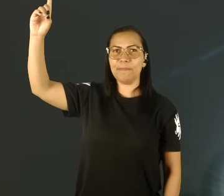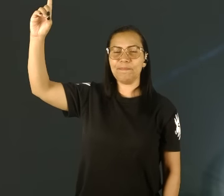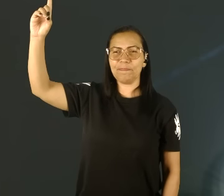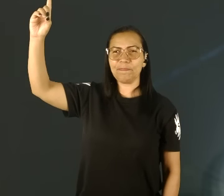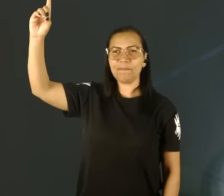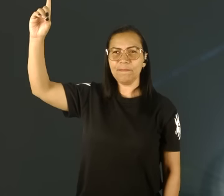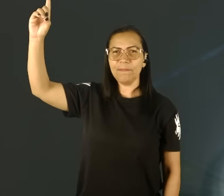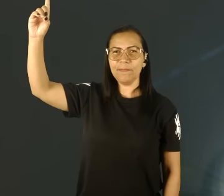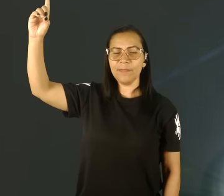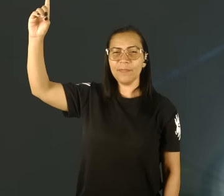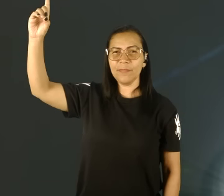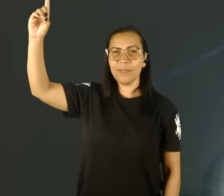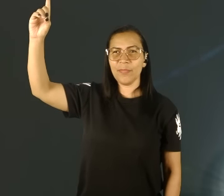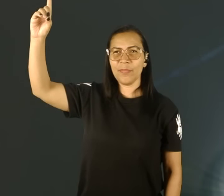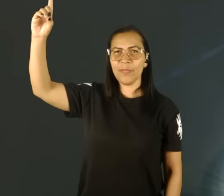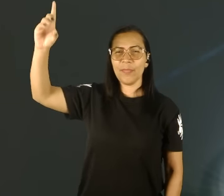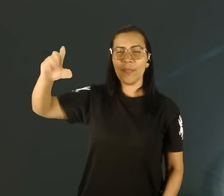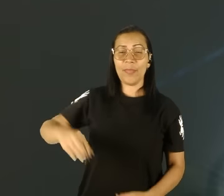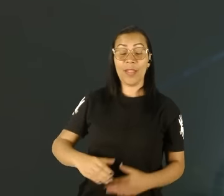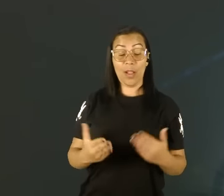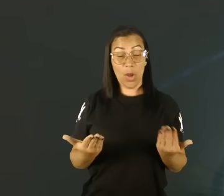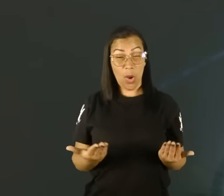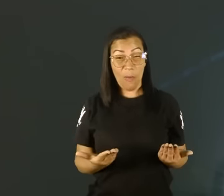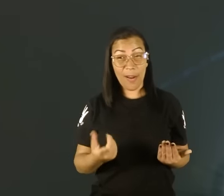Porque se você escalar a escada,